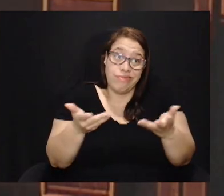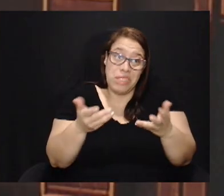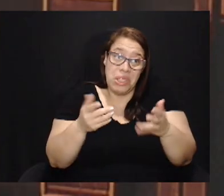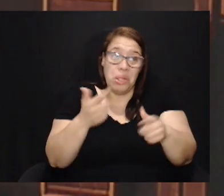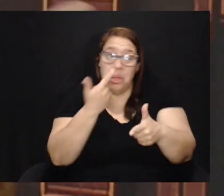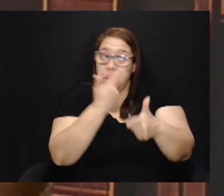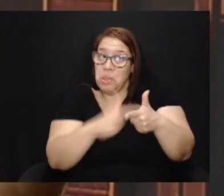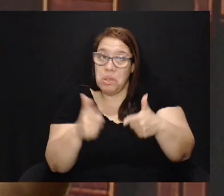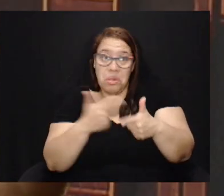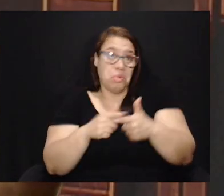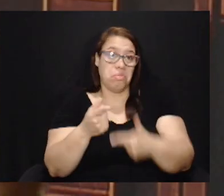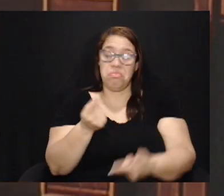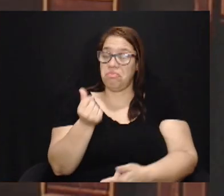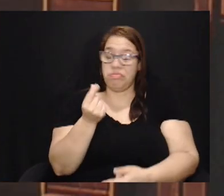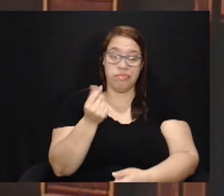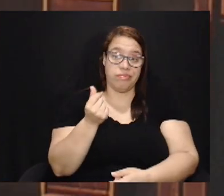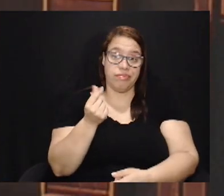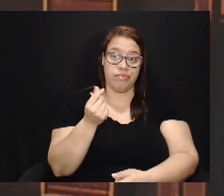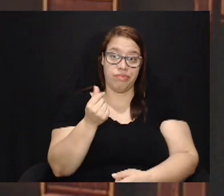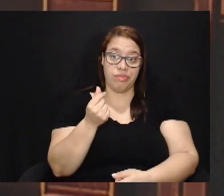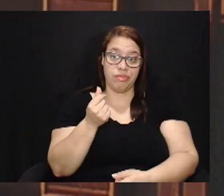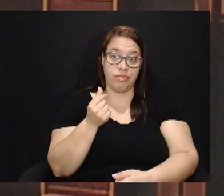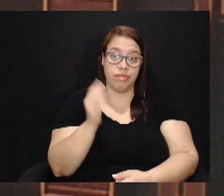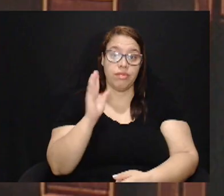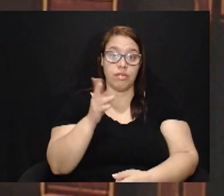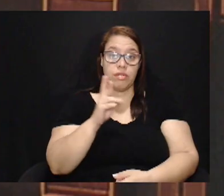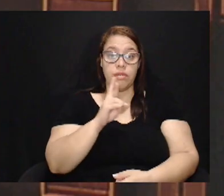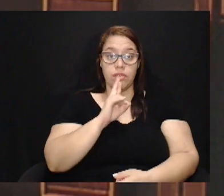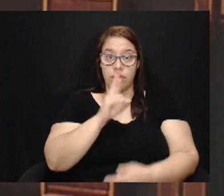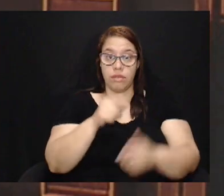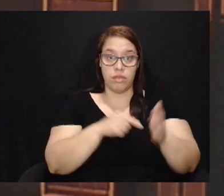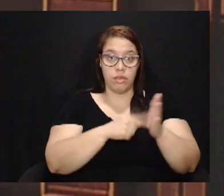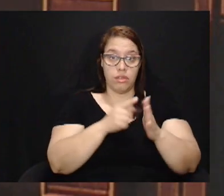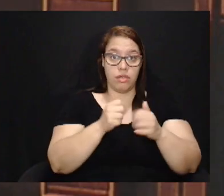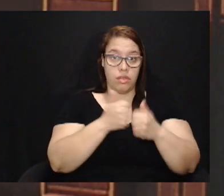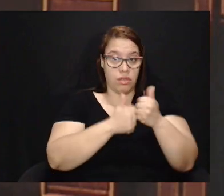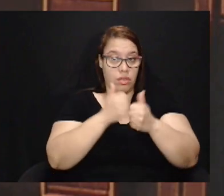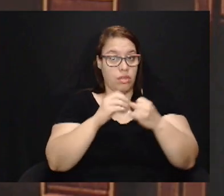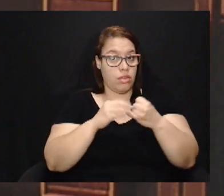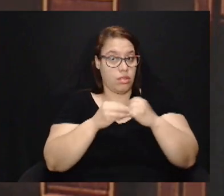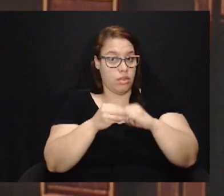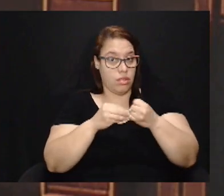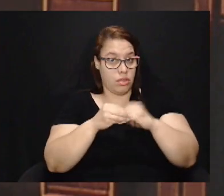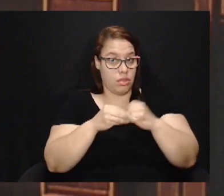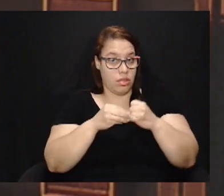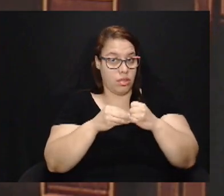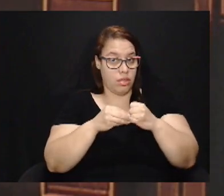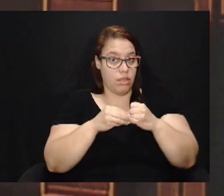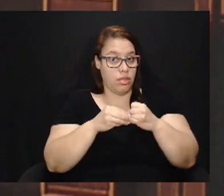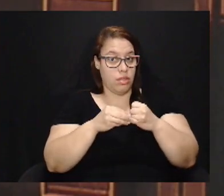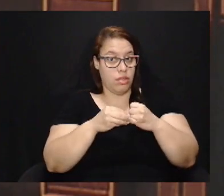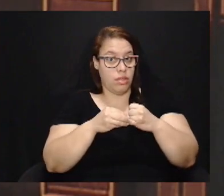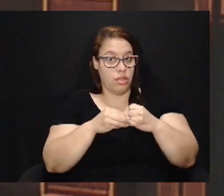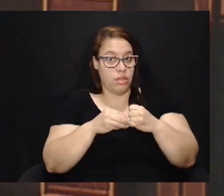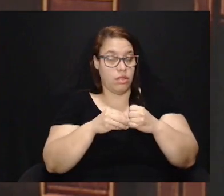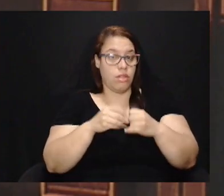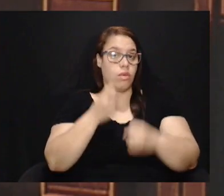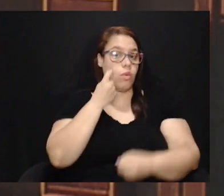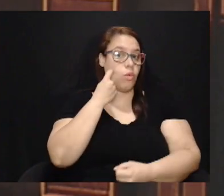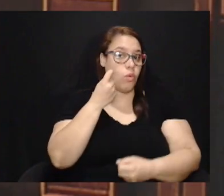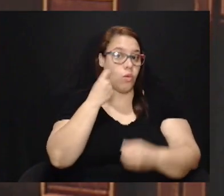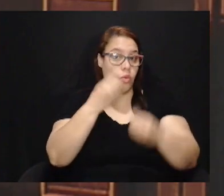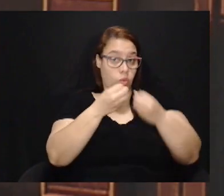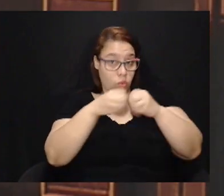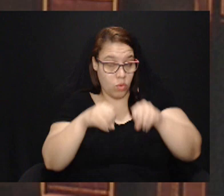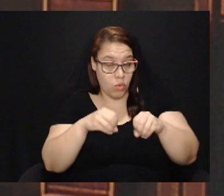porque já respondendo aquela primeira pergunta, um arroz não é caro, entre aspas, o feijão, uma sardinha, um ovo, um